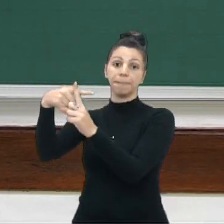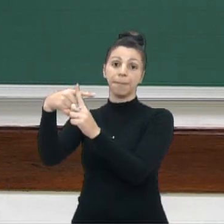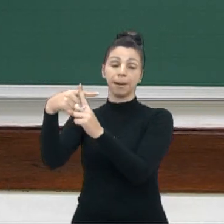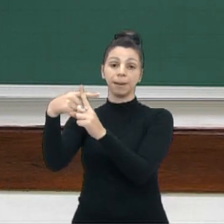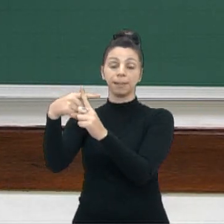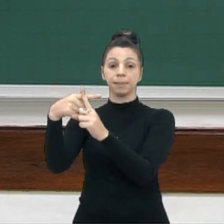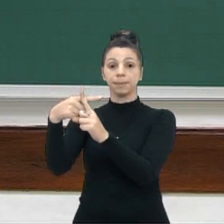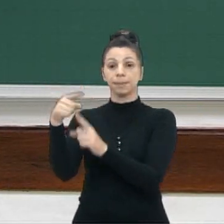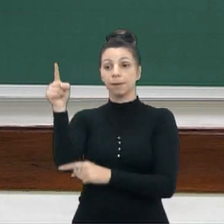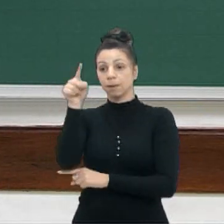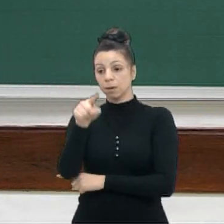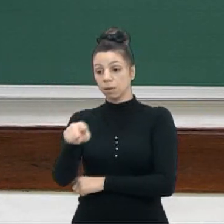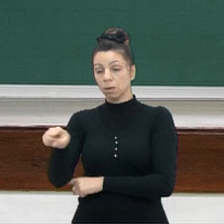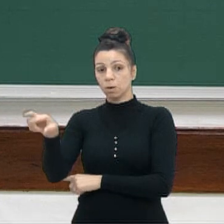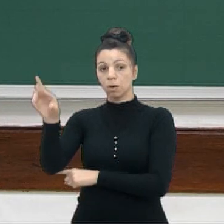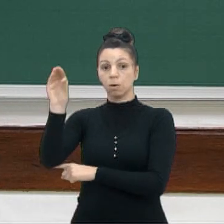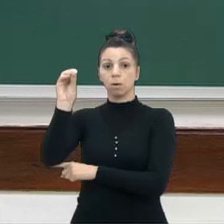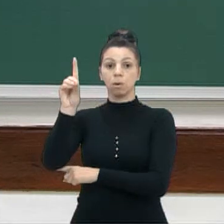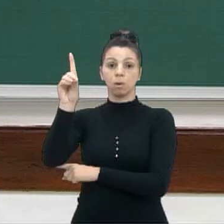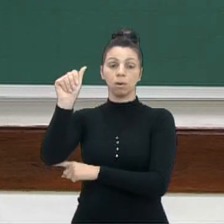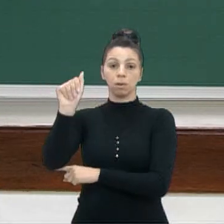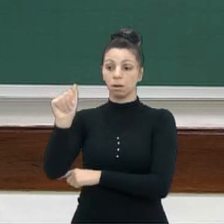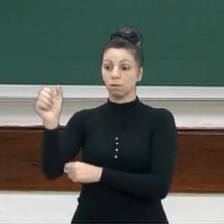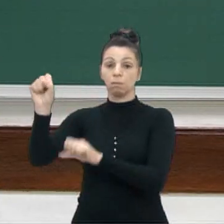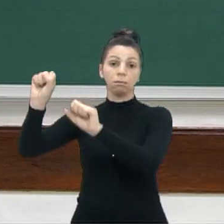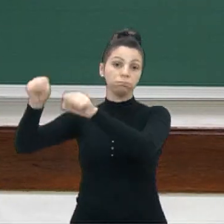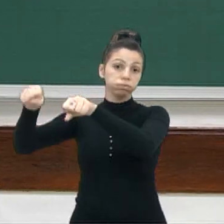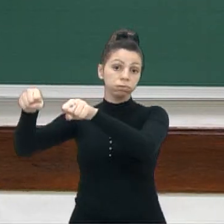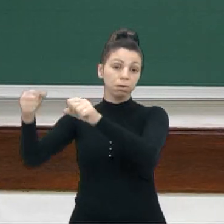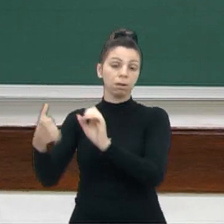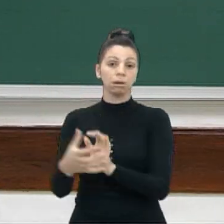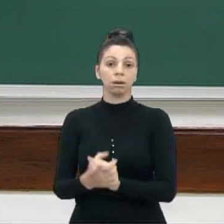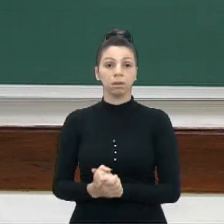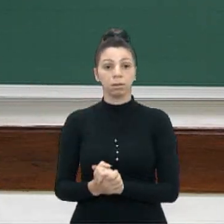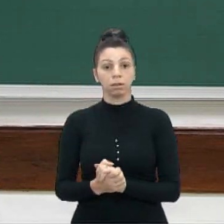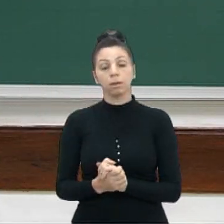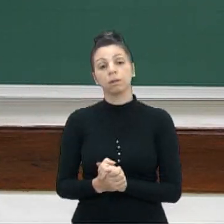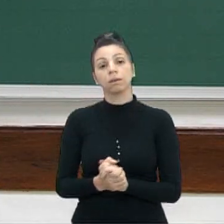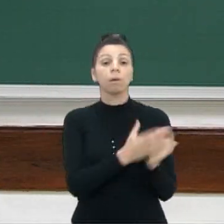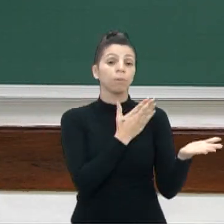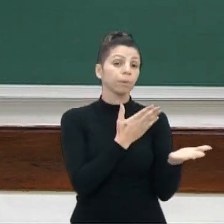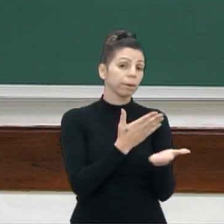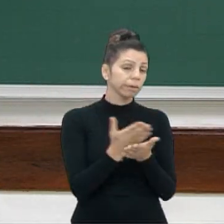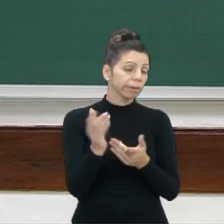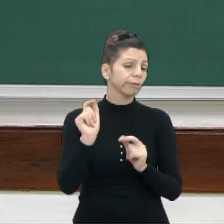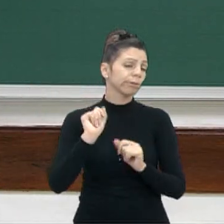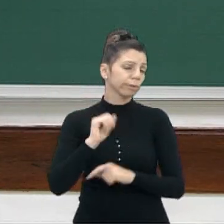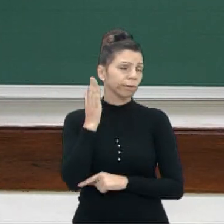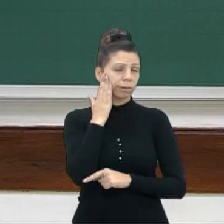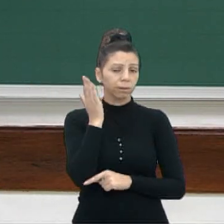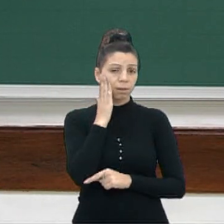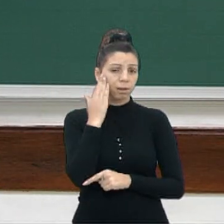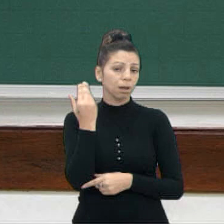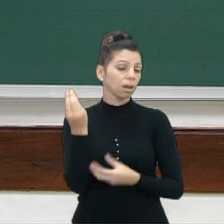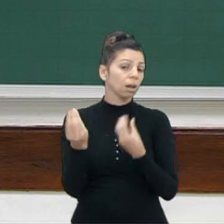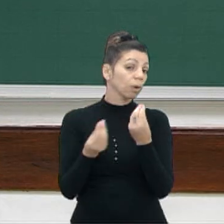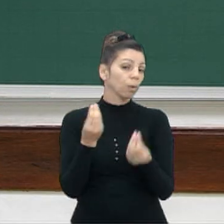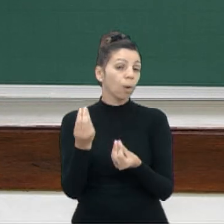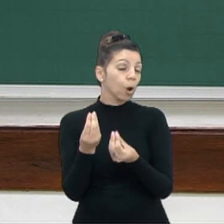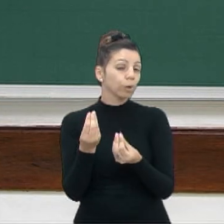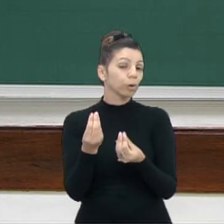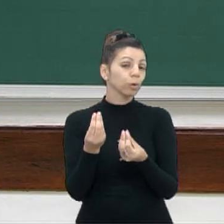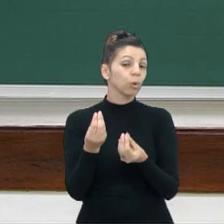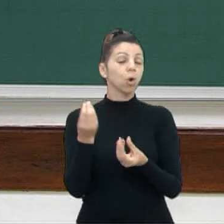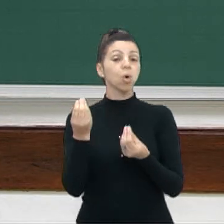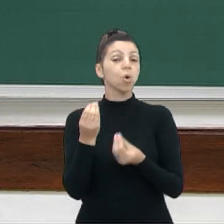rodas das motos. Então, o início eu já sei. Como é que eu vou fazer agora? Né?